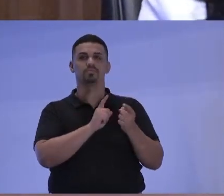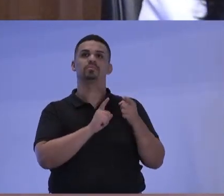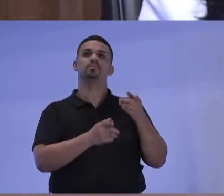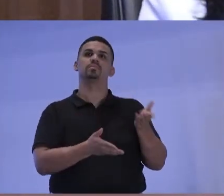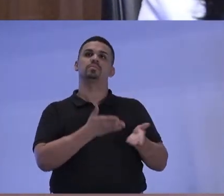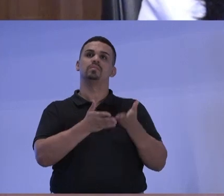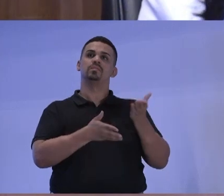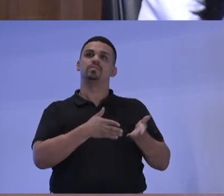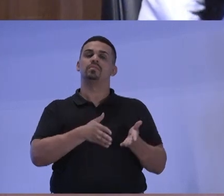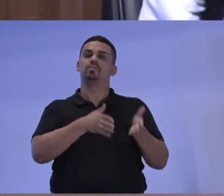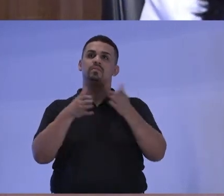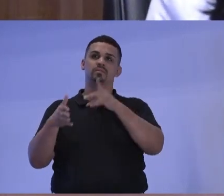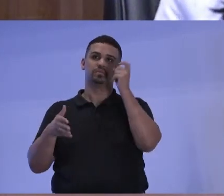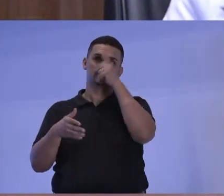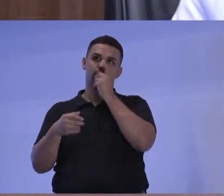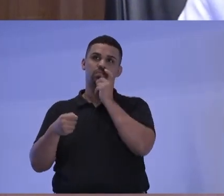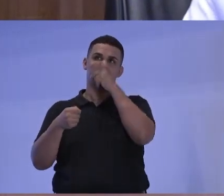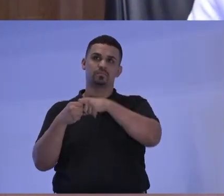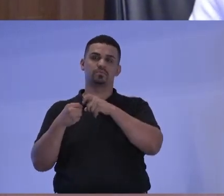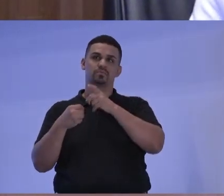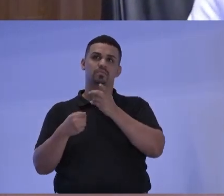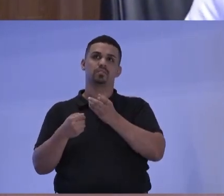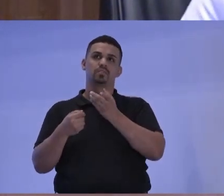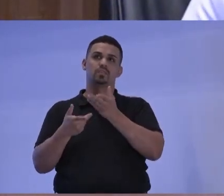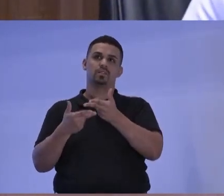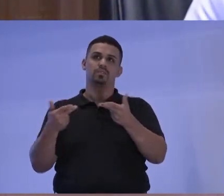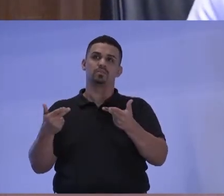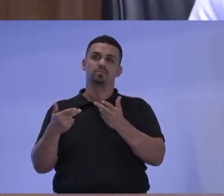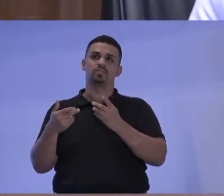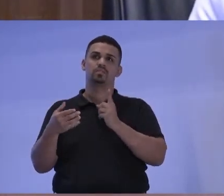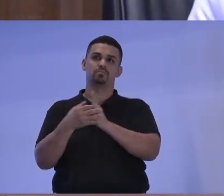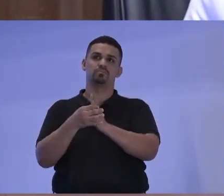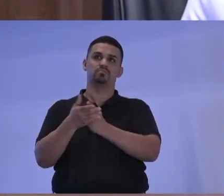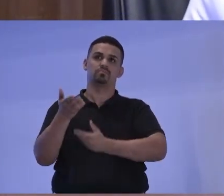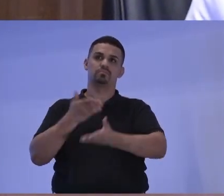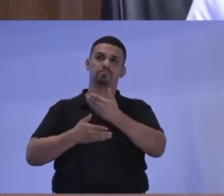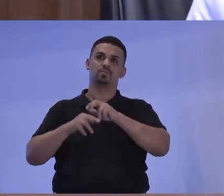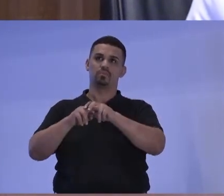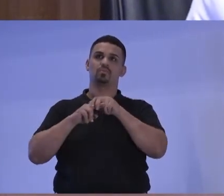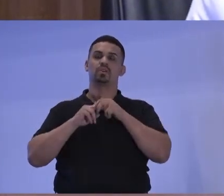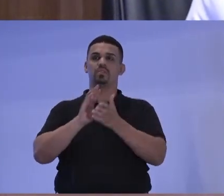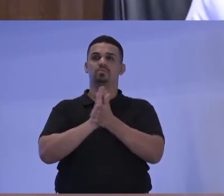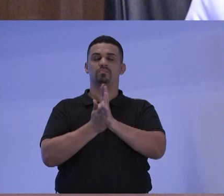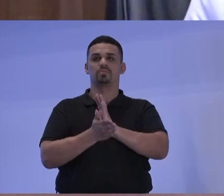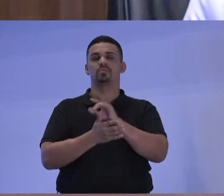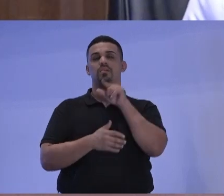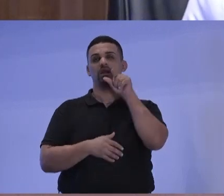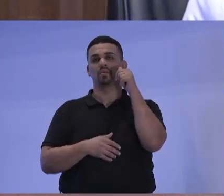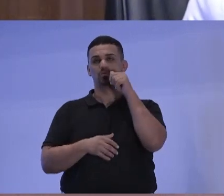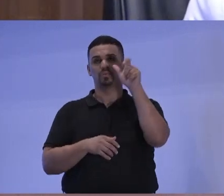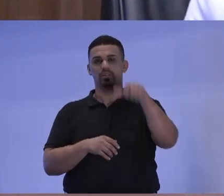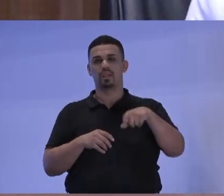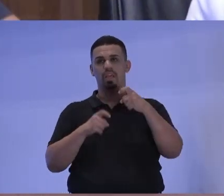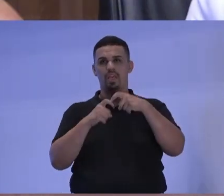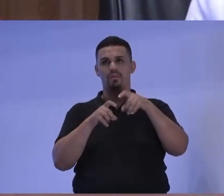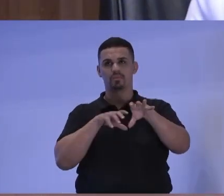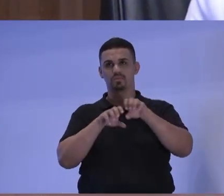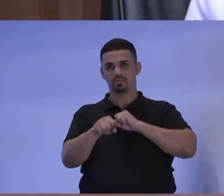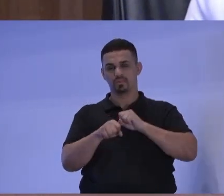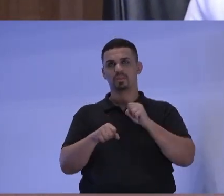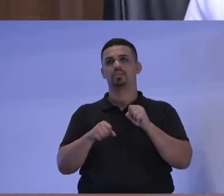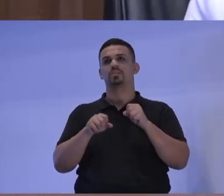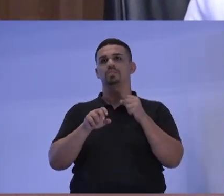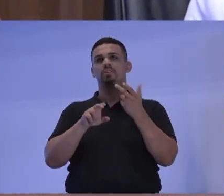da reintegração dos pacientes em hanseníase e preconceitos. Ela é médica, dermatologista da Secretaria de Estado de Saúde do